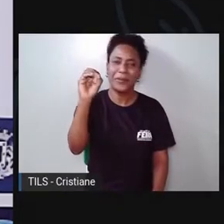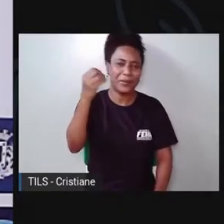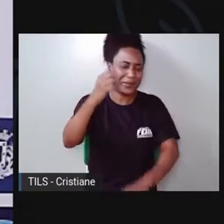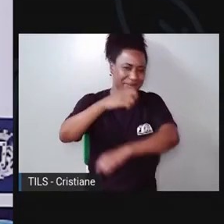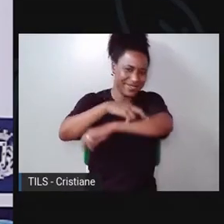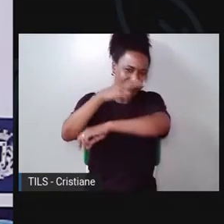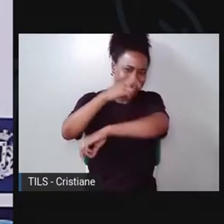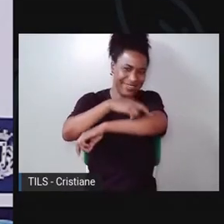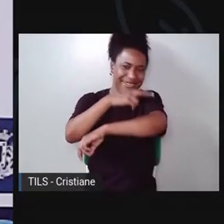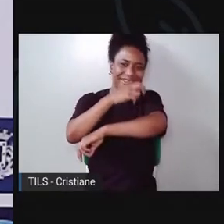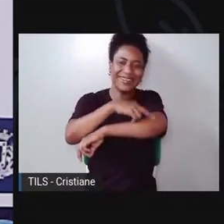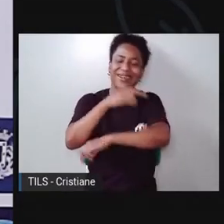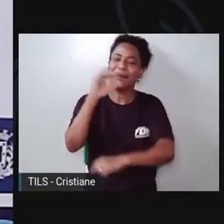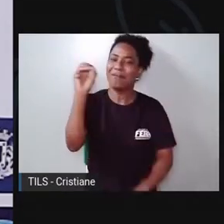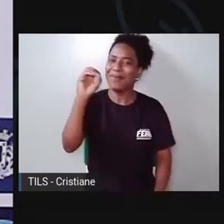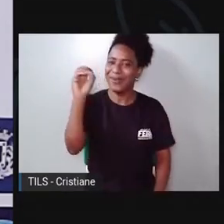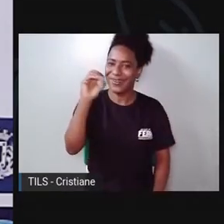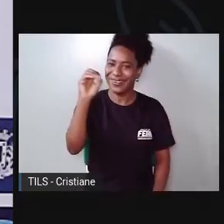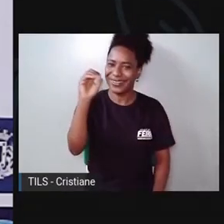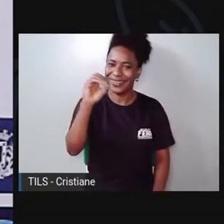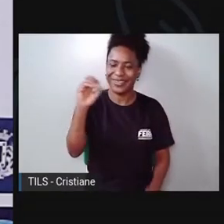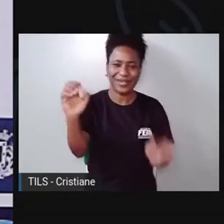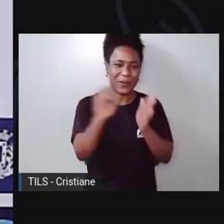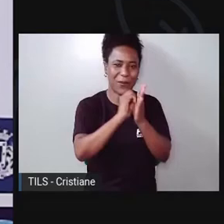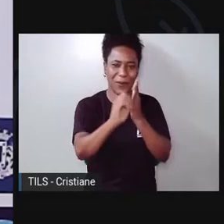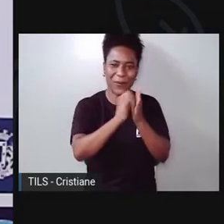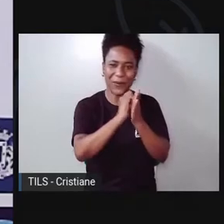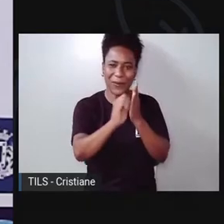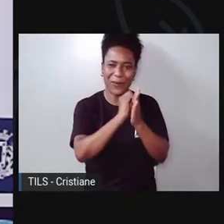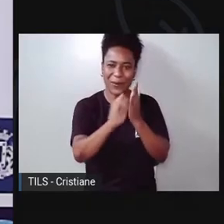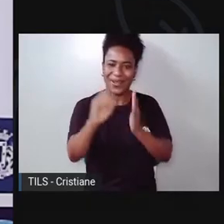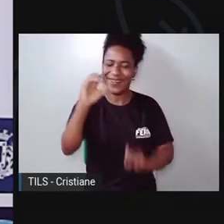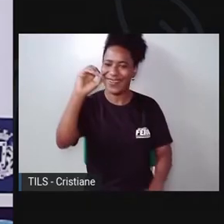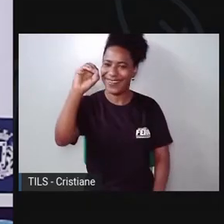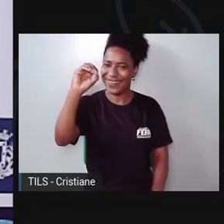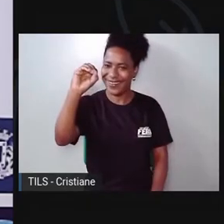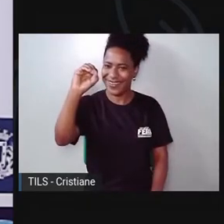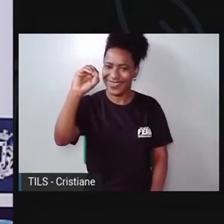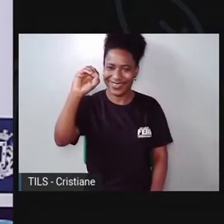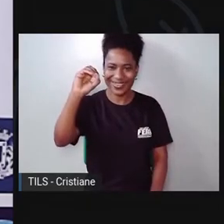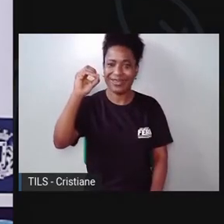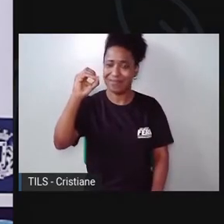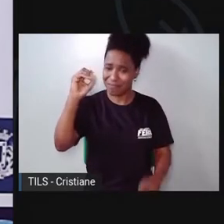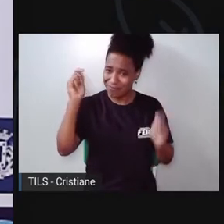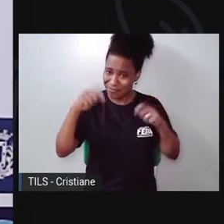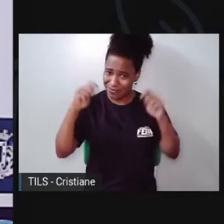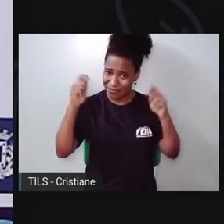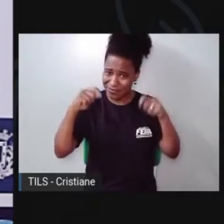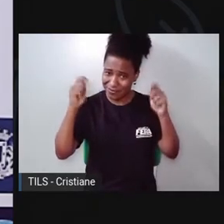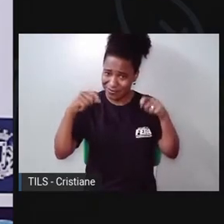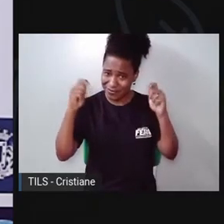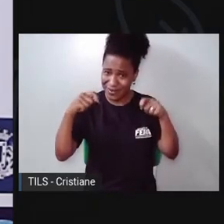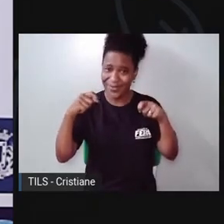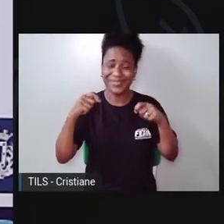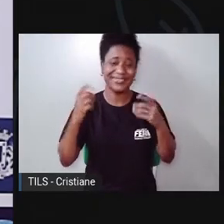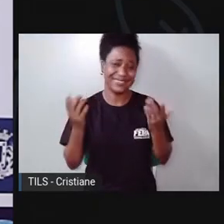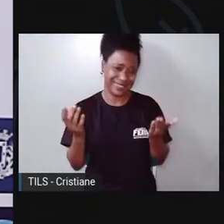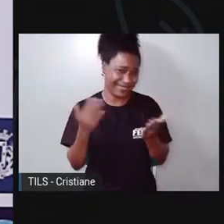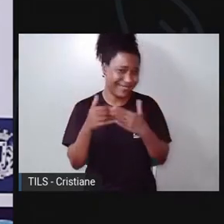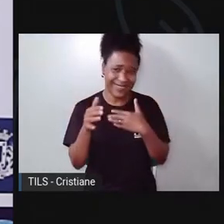usei uma bolinha de isopor para fazer um grilo mas pode ser qualquer loirinha que você tiver em casa até uma bolinha de